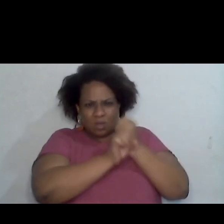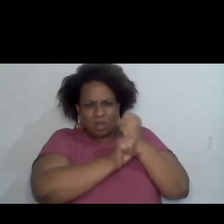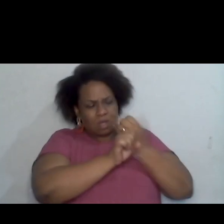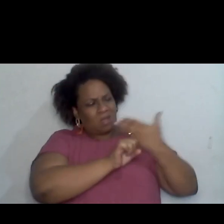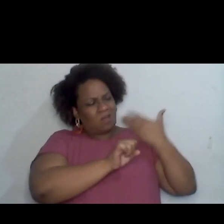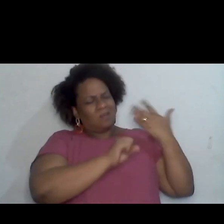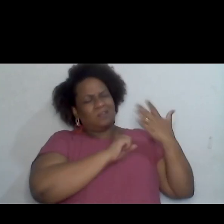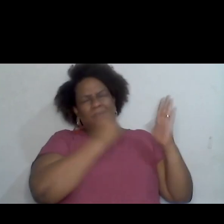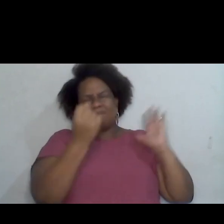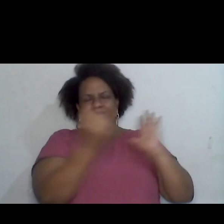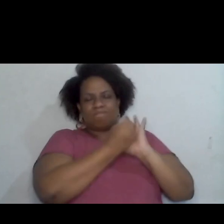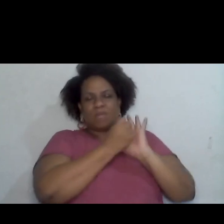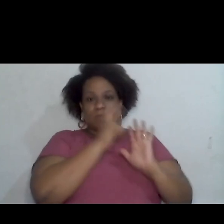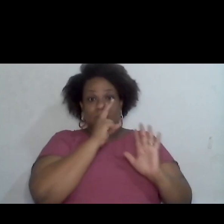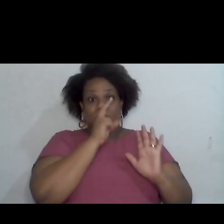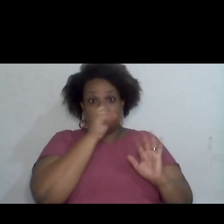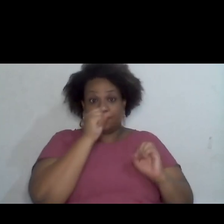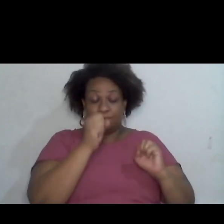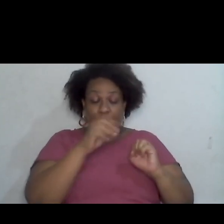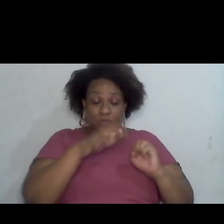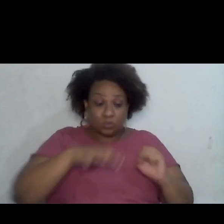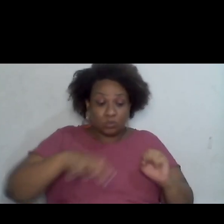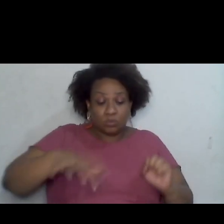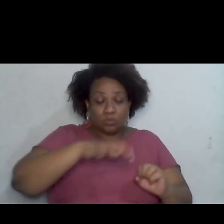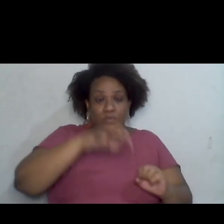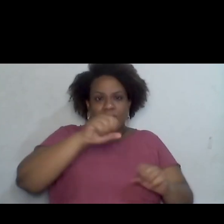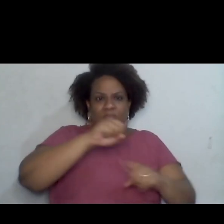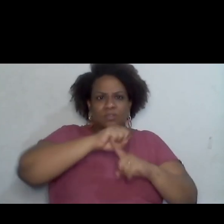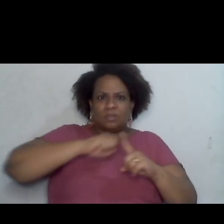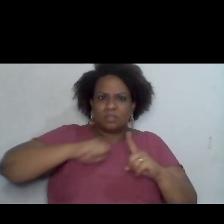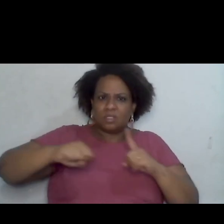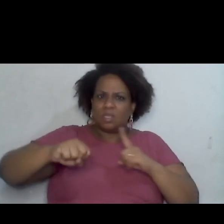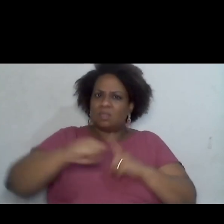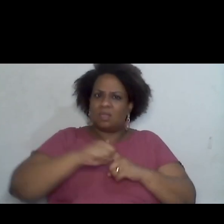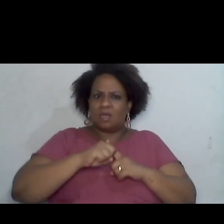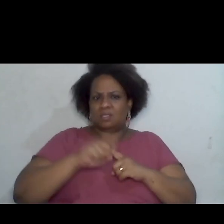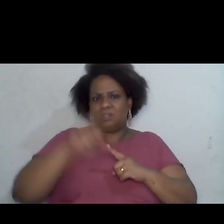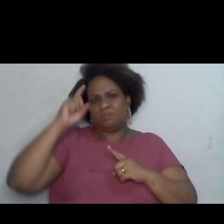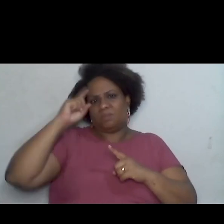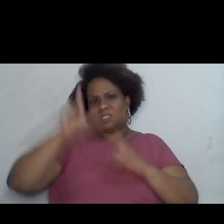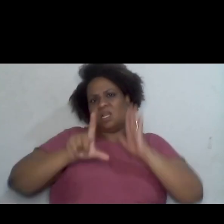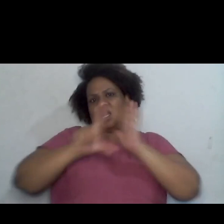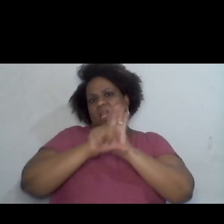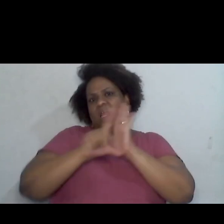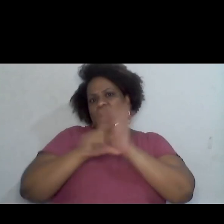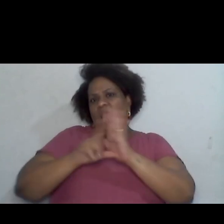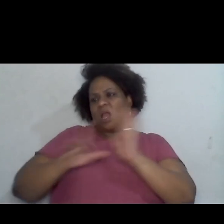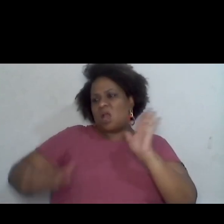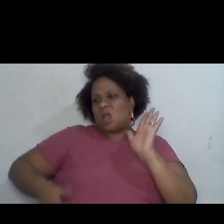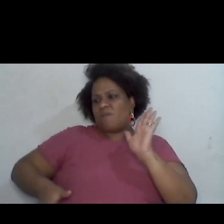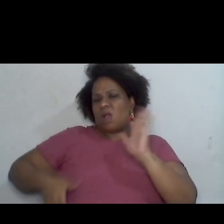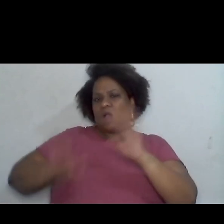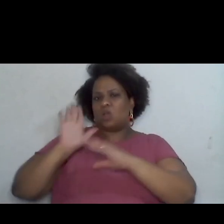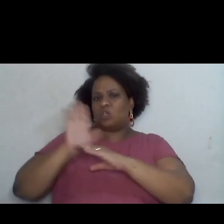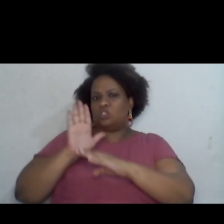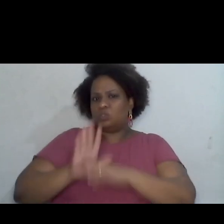muito fortes a uma parcela da sociedade muito grande que continua achando que Lei Rouanet é para defender o vagabundo. como foi dito